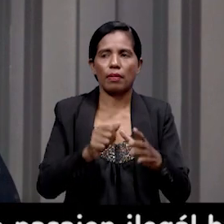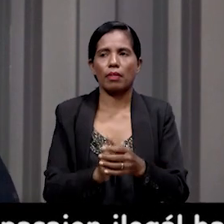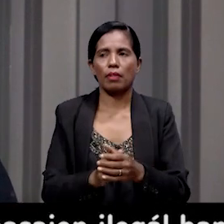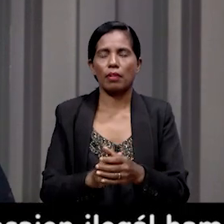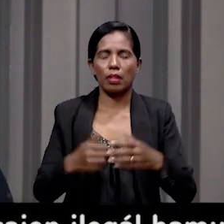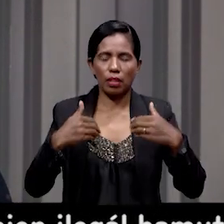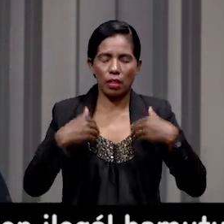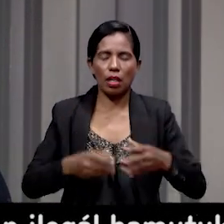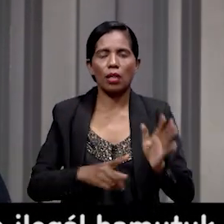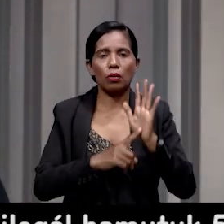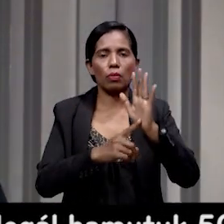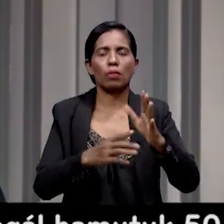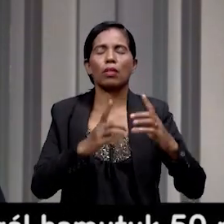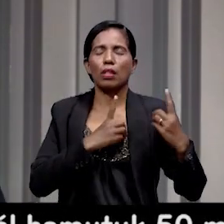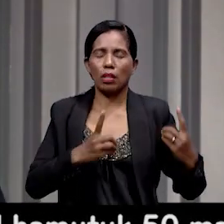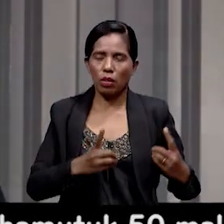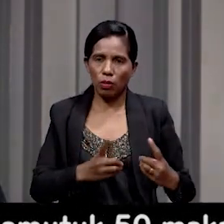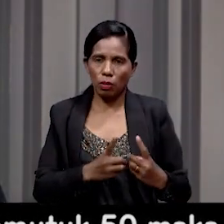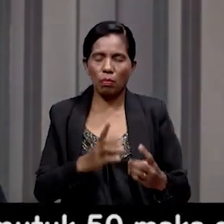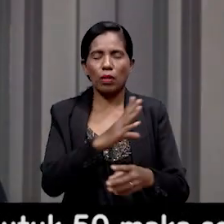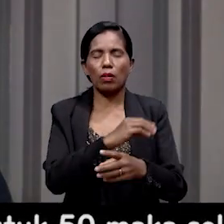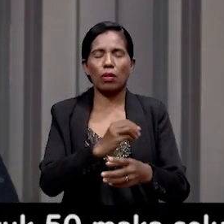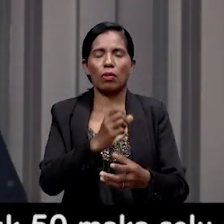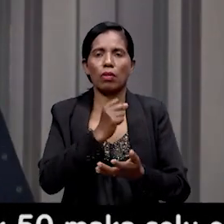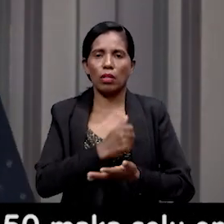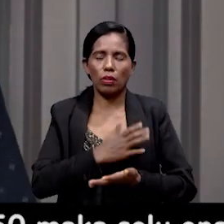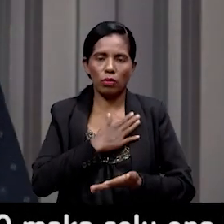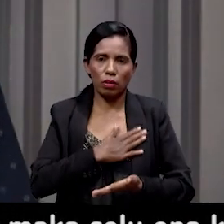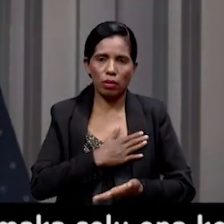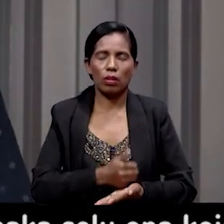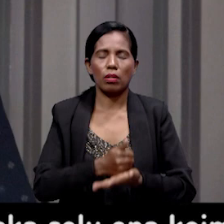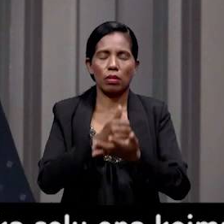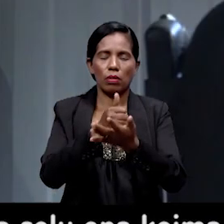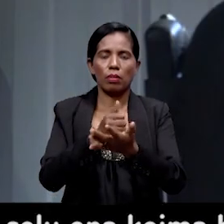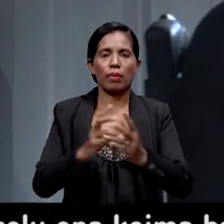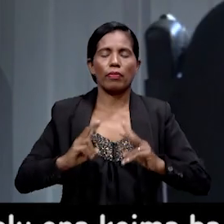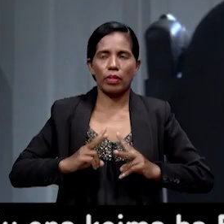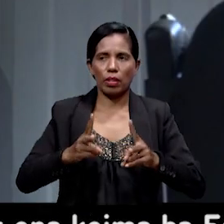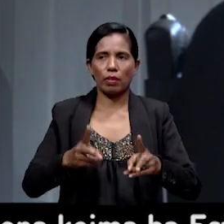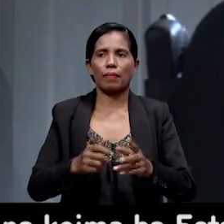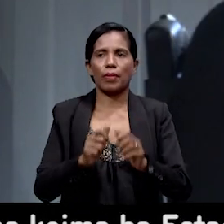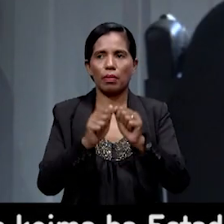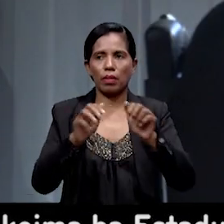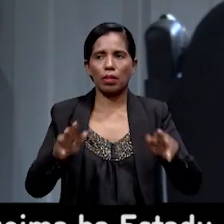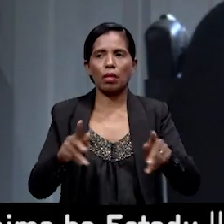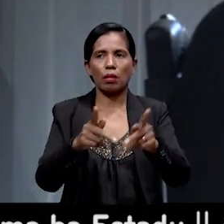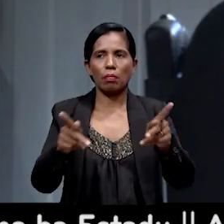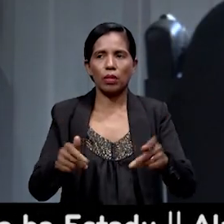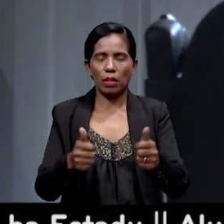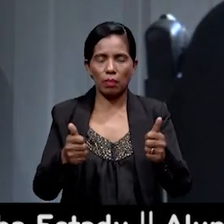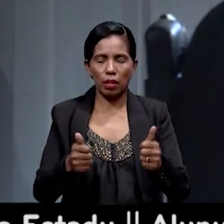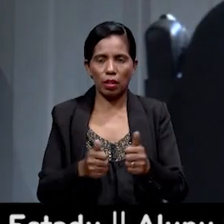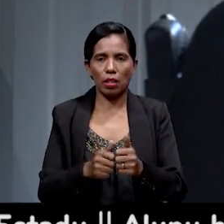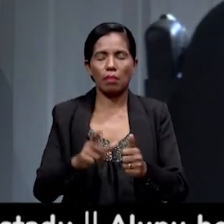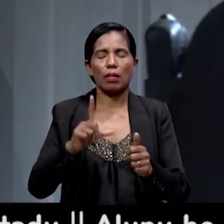expressa domi na solidariedade ida husi presidente da república ho esposa baita ne veteranos. Administrador posto administrativo